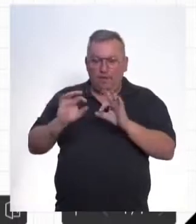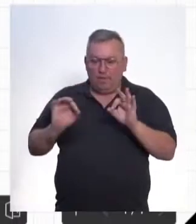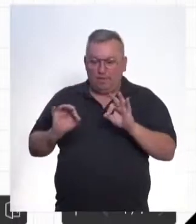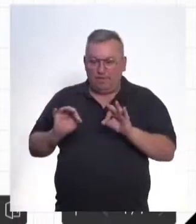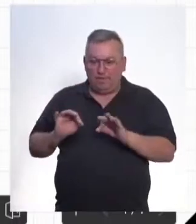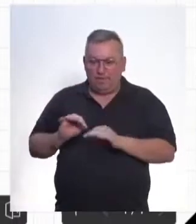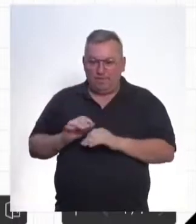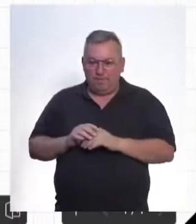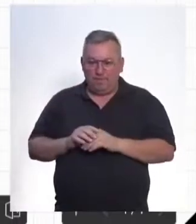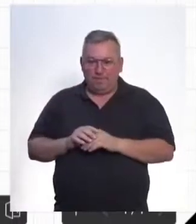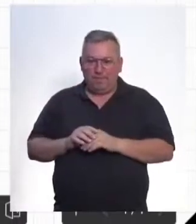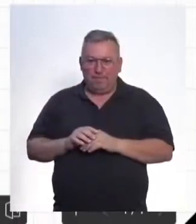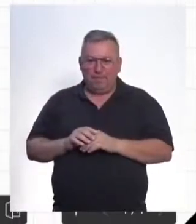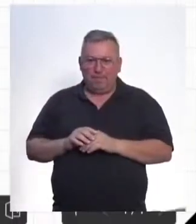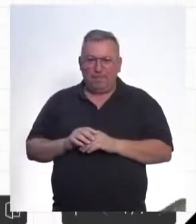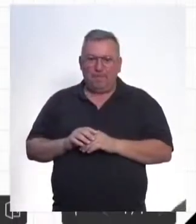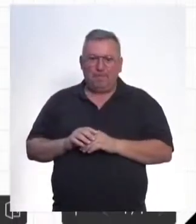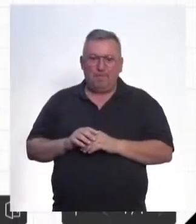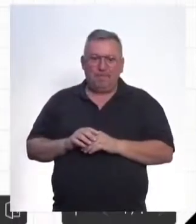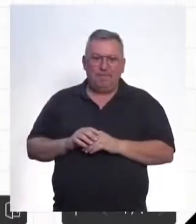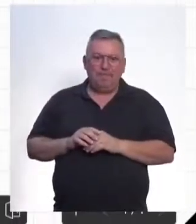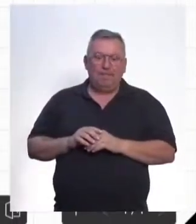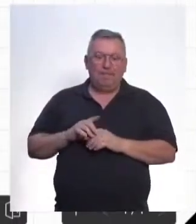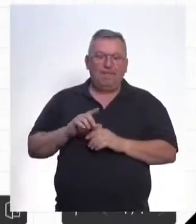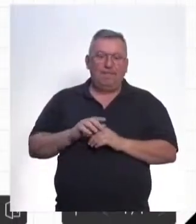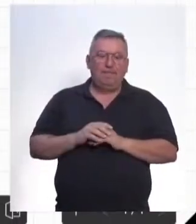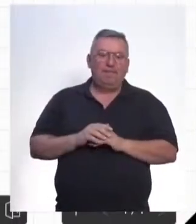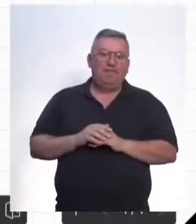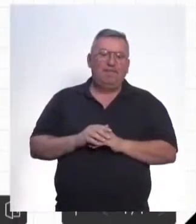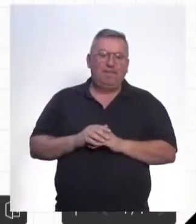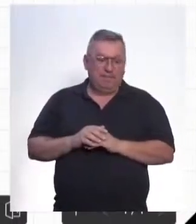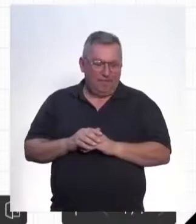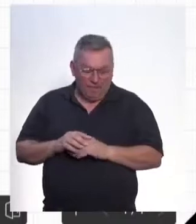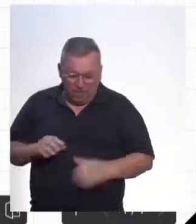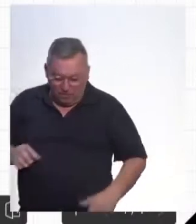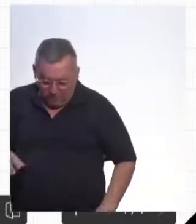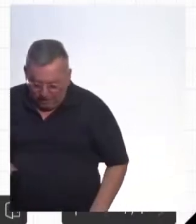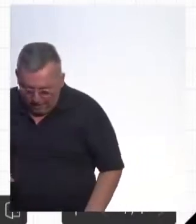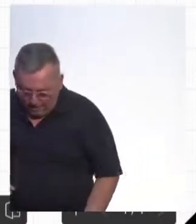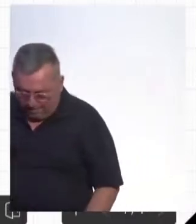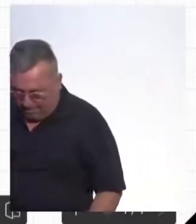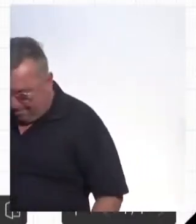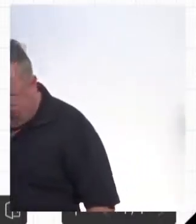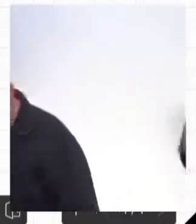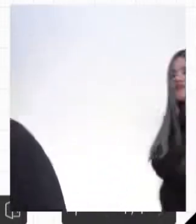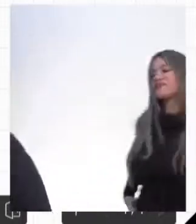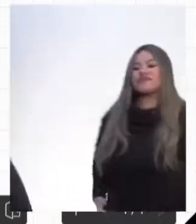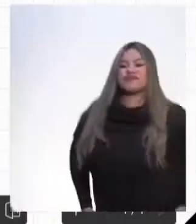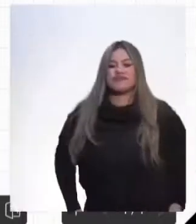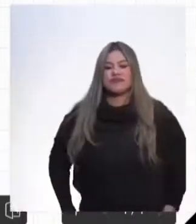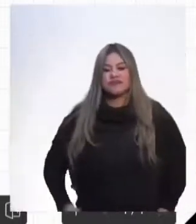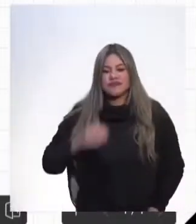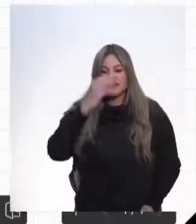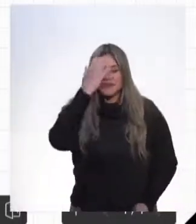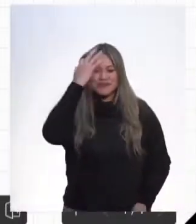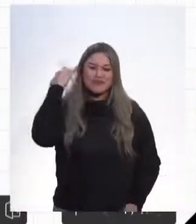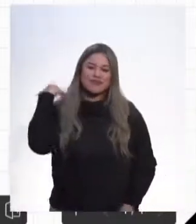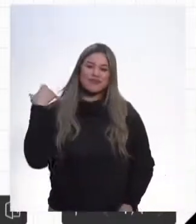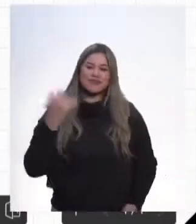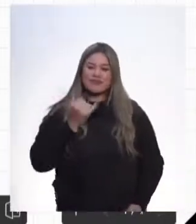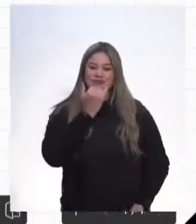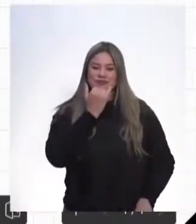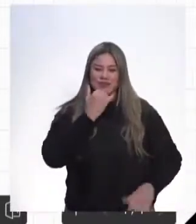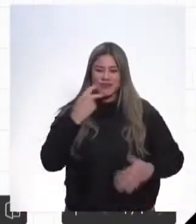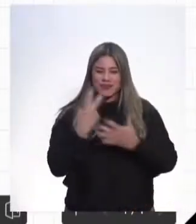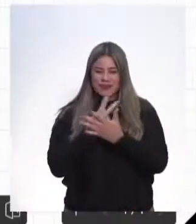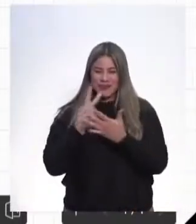Essa daqui é a parte mais tranquila. Então, vamos lá. Desculpem o erro, a gafe,